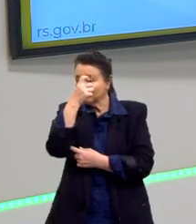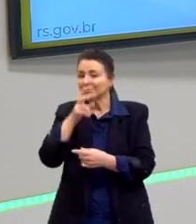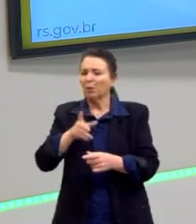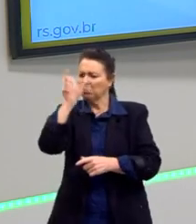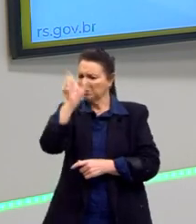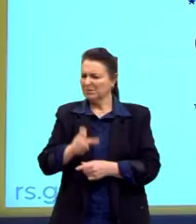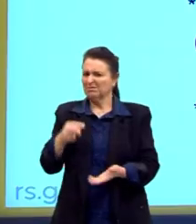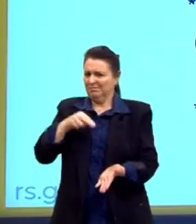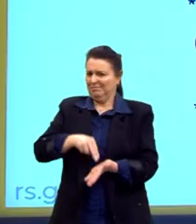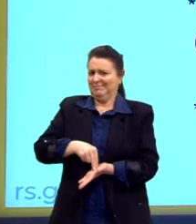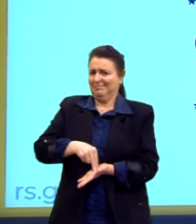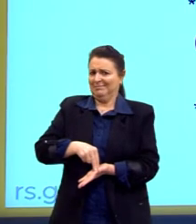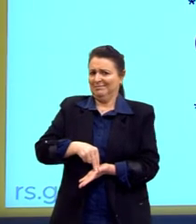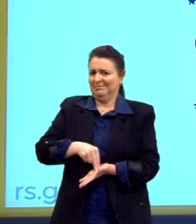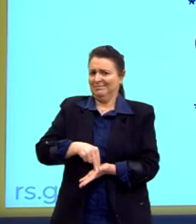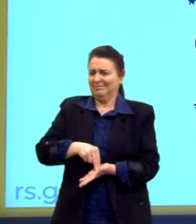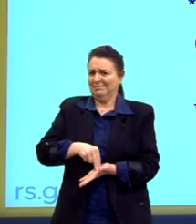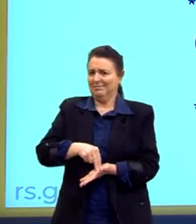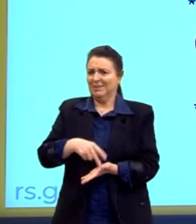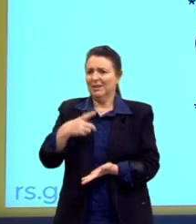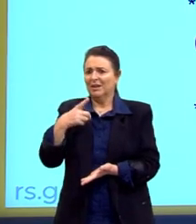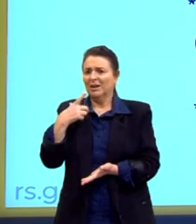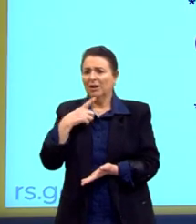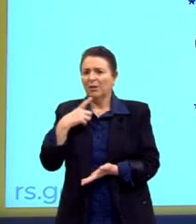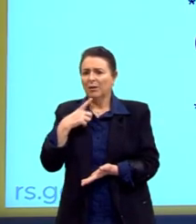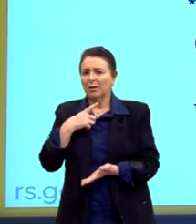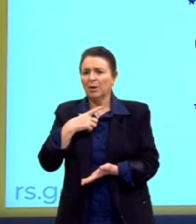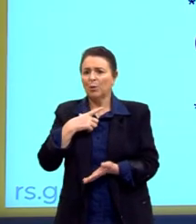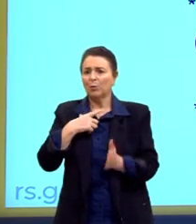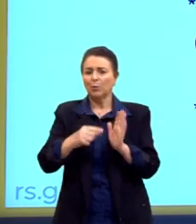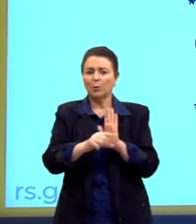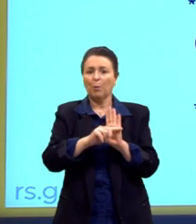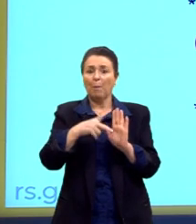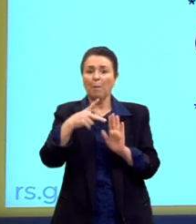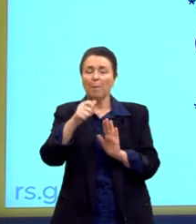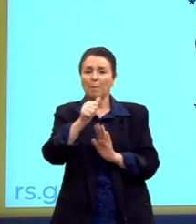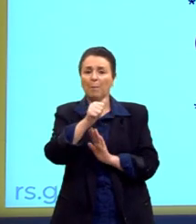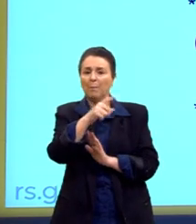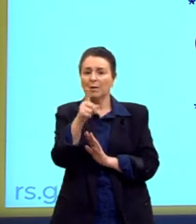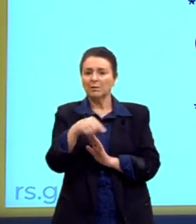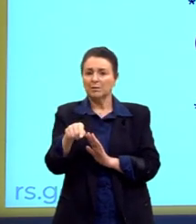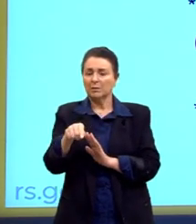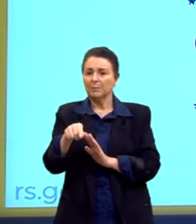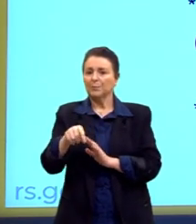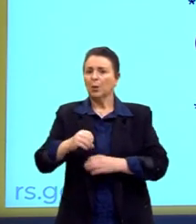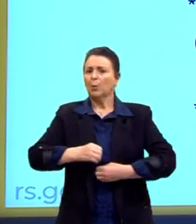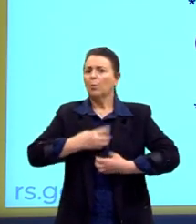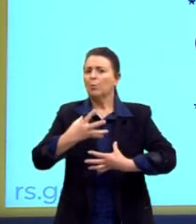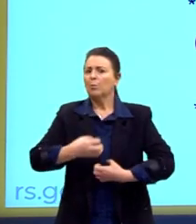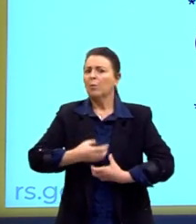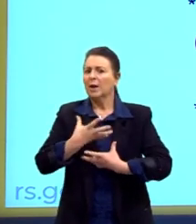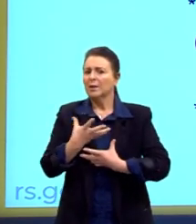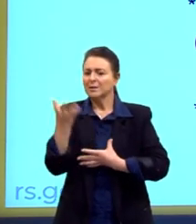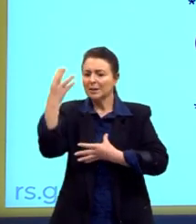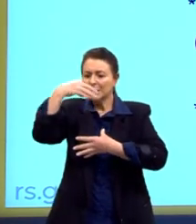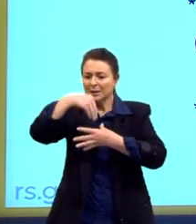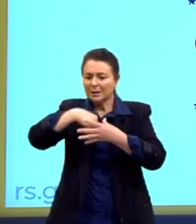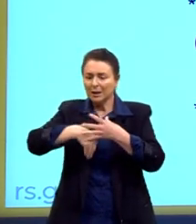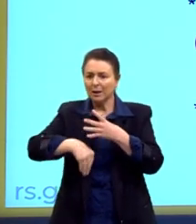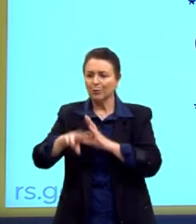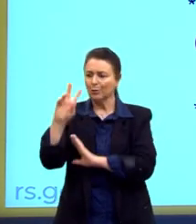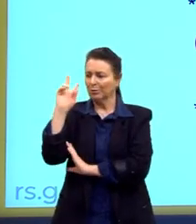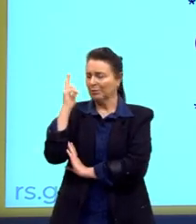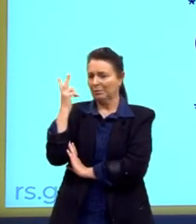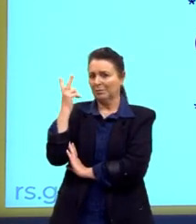Descendo um pouquinho mais aqui olha o que que Otávio paz fala né o poeta não se escapa a história inclusive